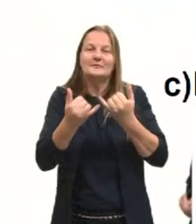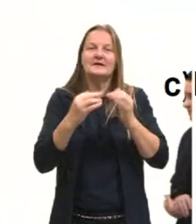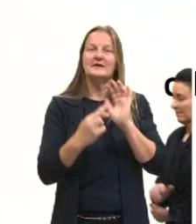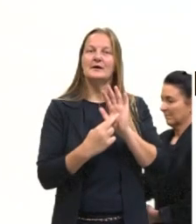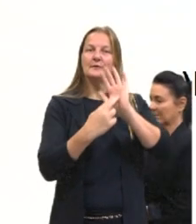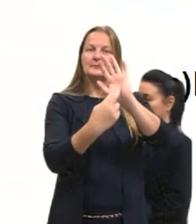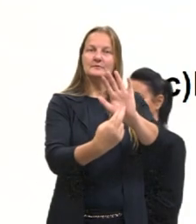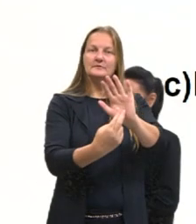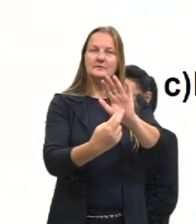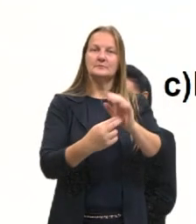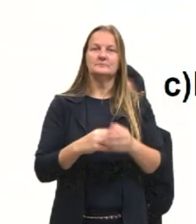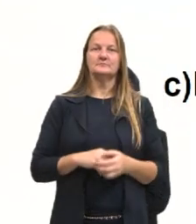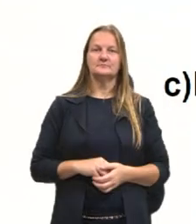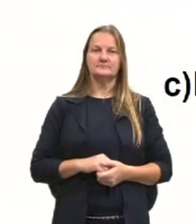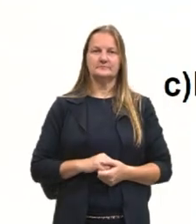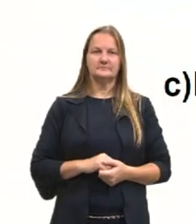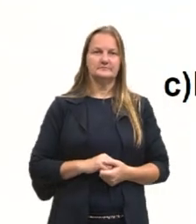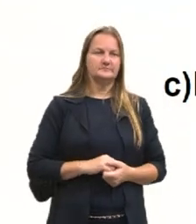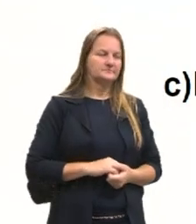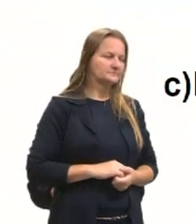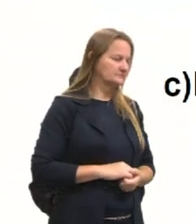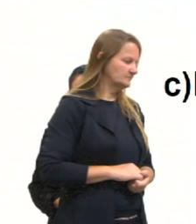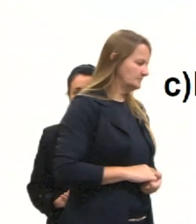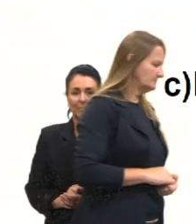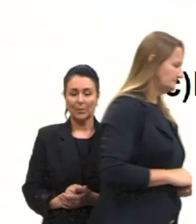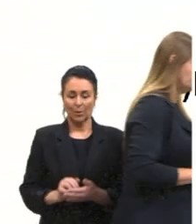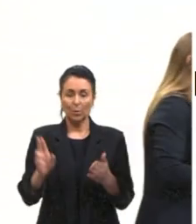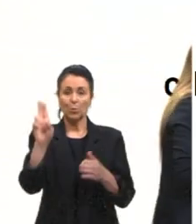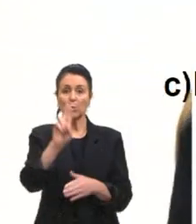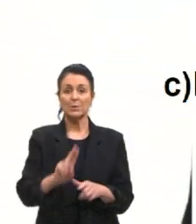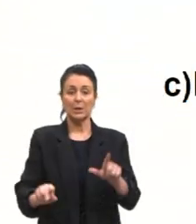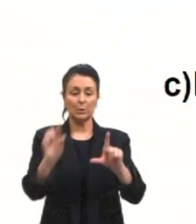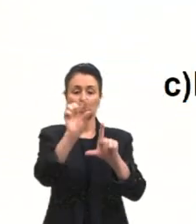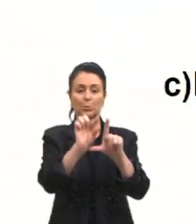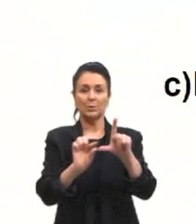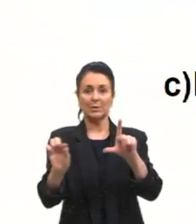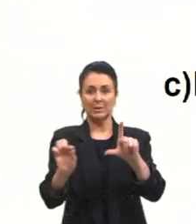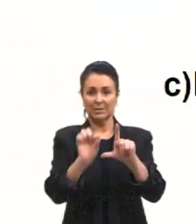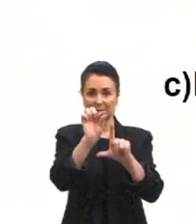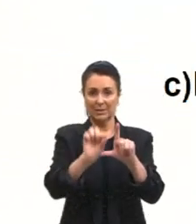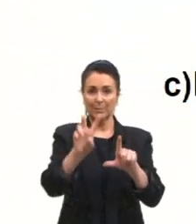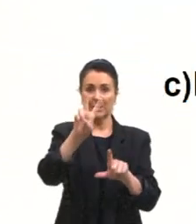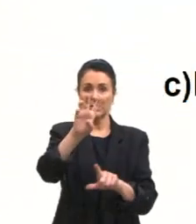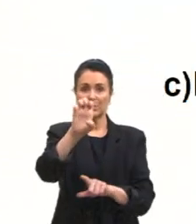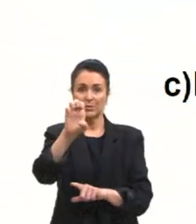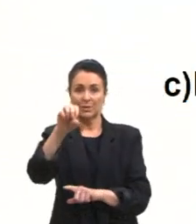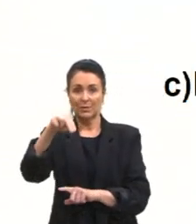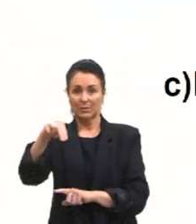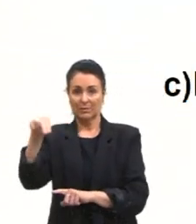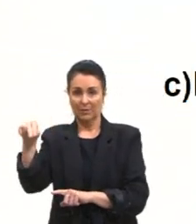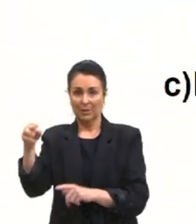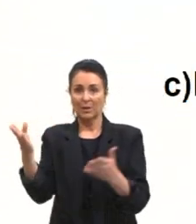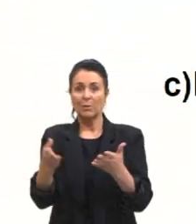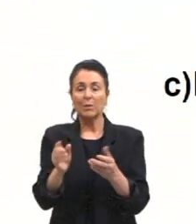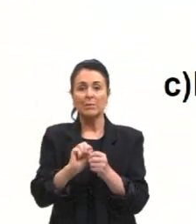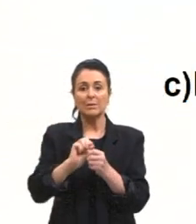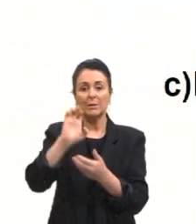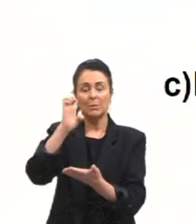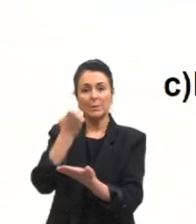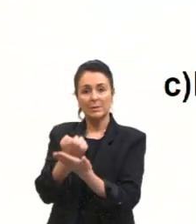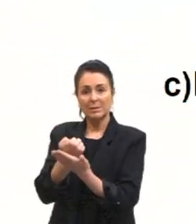representação por diagrama de Venn do conjunto. Ok? Então agora vamos fazer o exercício